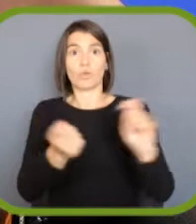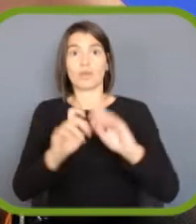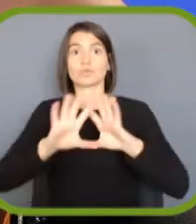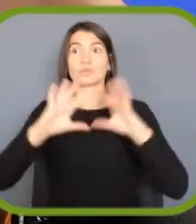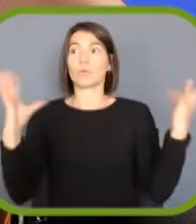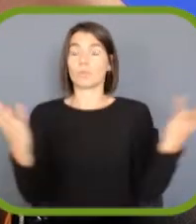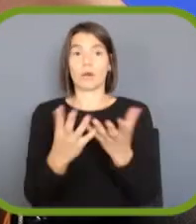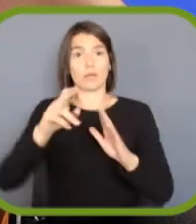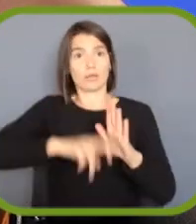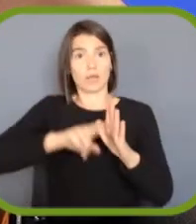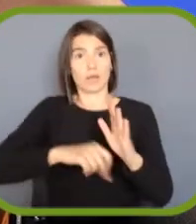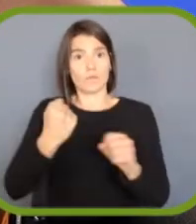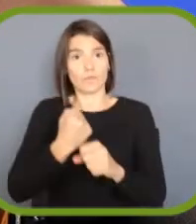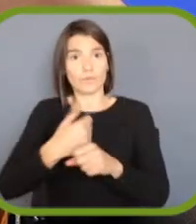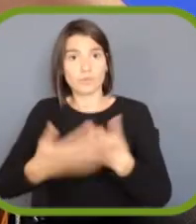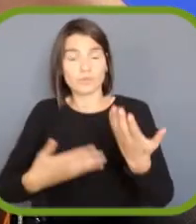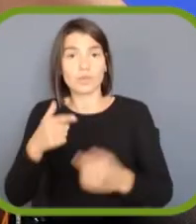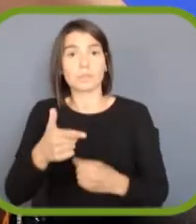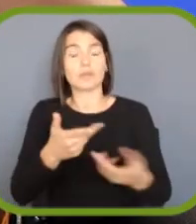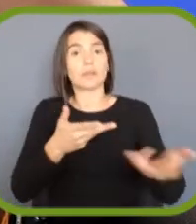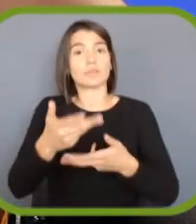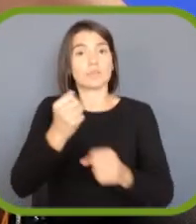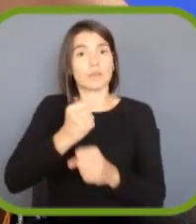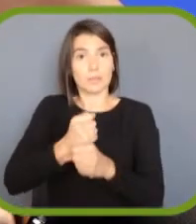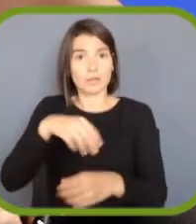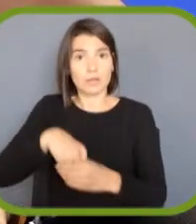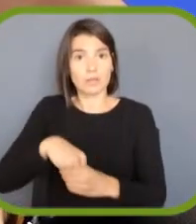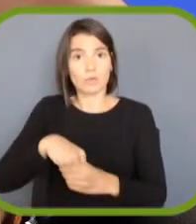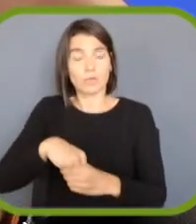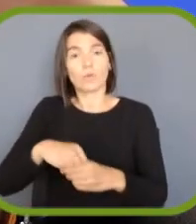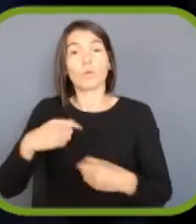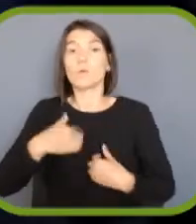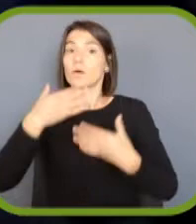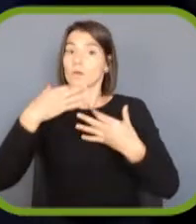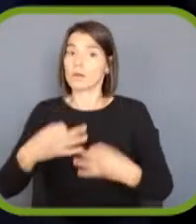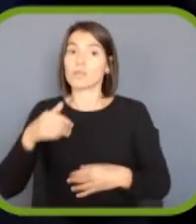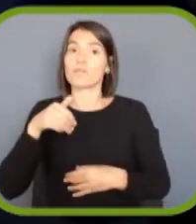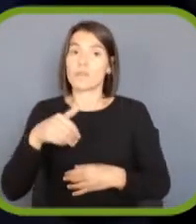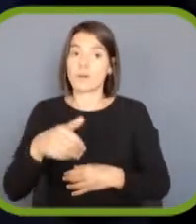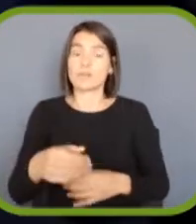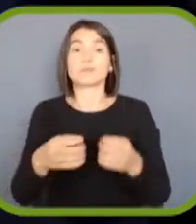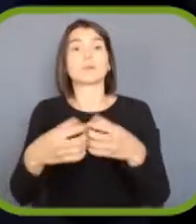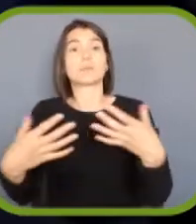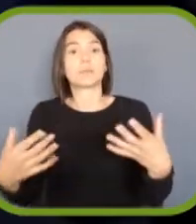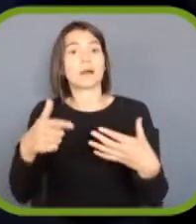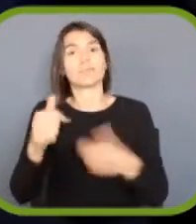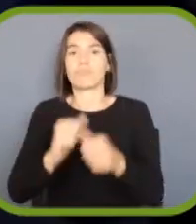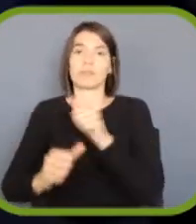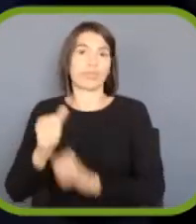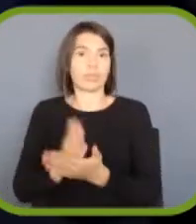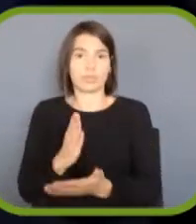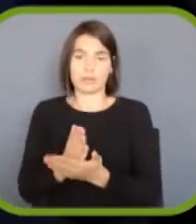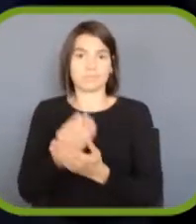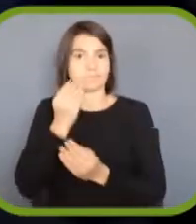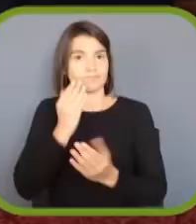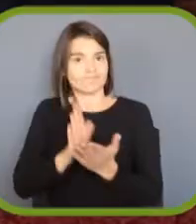esperar uma mudança global nas regras de funcionamento das relações de trabalho? Acredito que esta tendência é uma tendência inexorável e